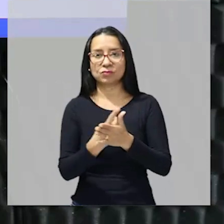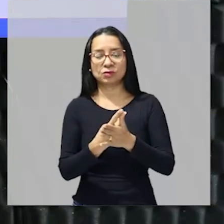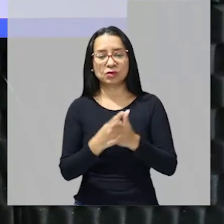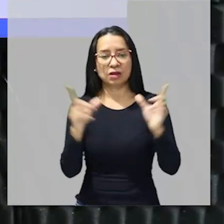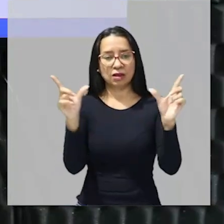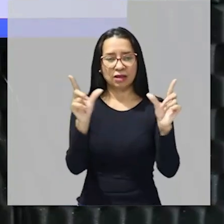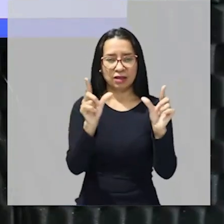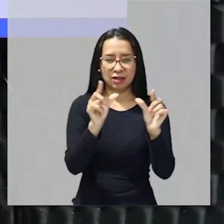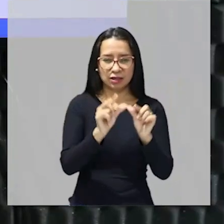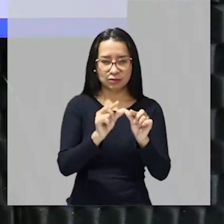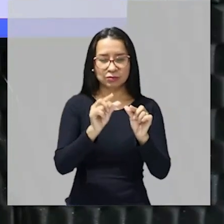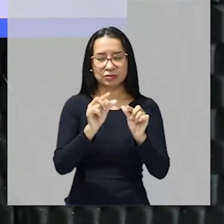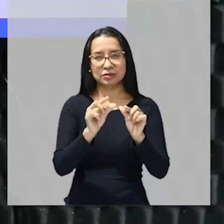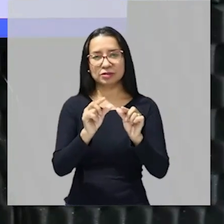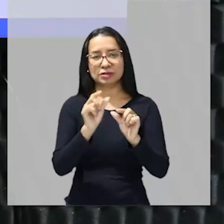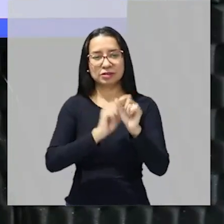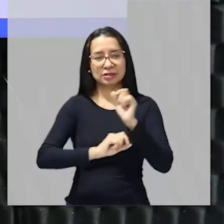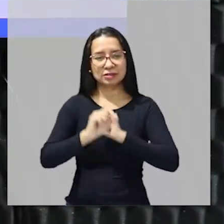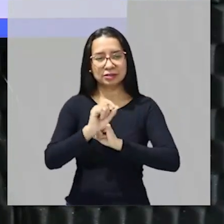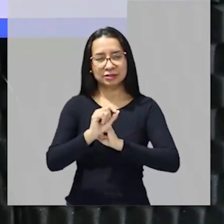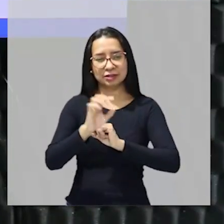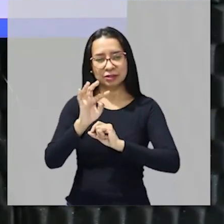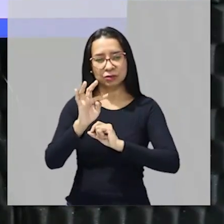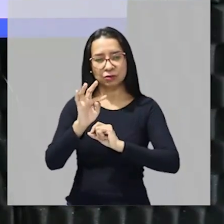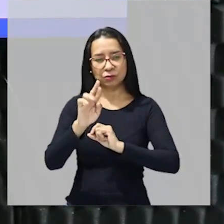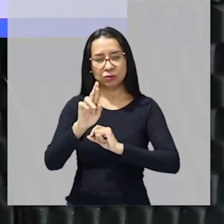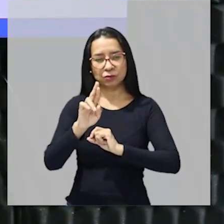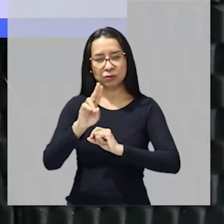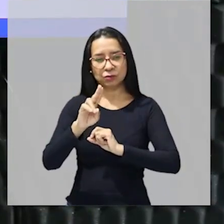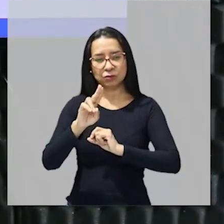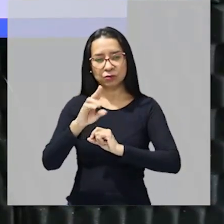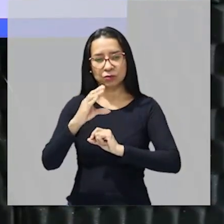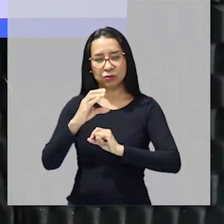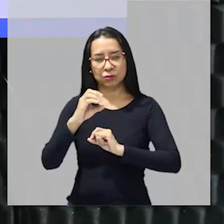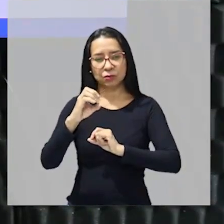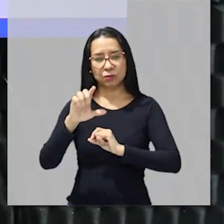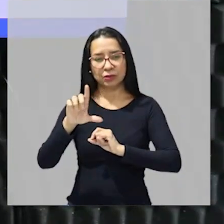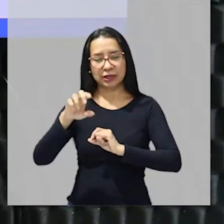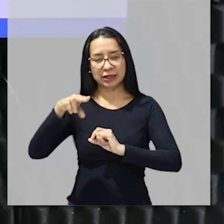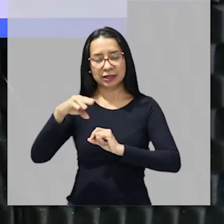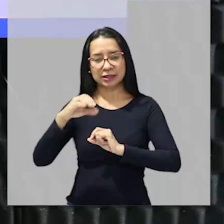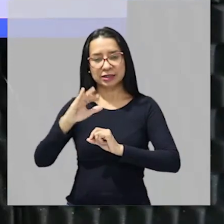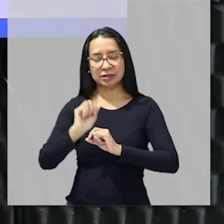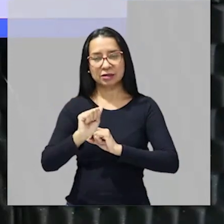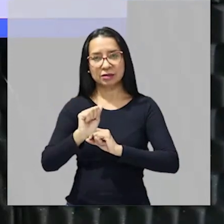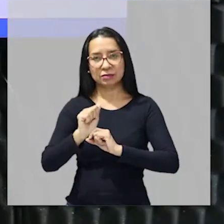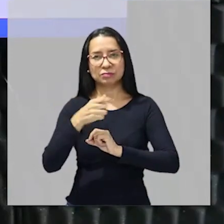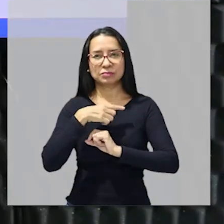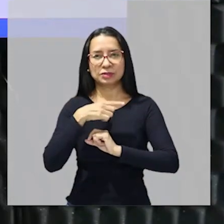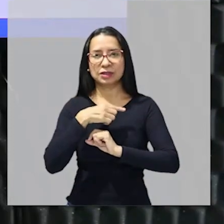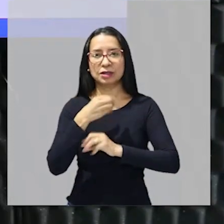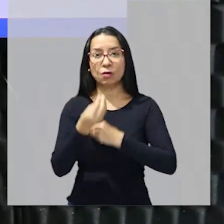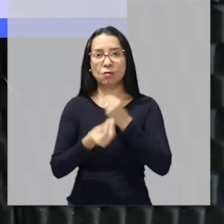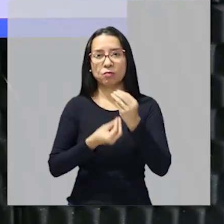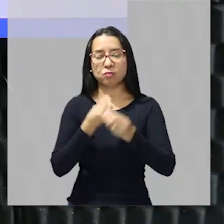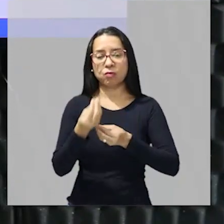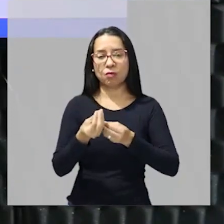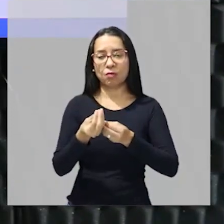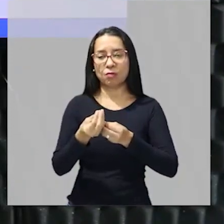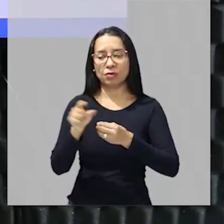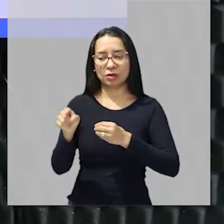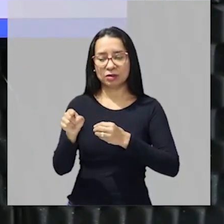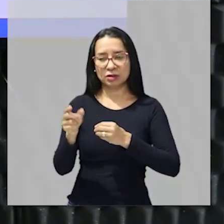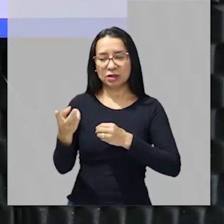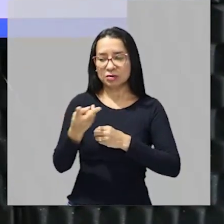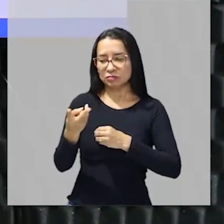reduzir a truculência. Até porque, de certa forma, na Guerra Fria, no pós-Segunda Guerra Mundial, você vai ter a truculência entre Estados Unidos e